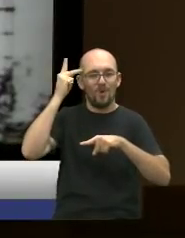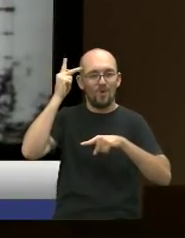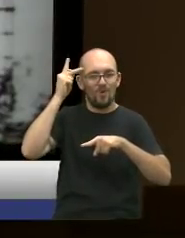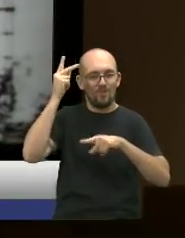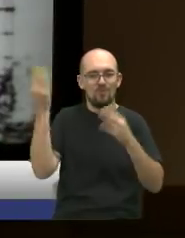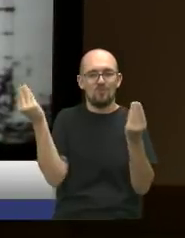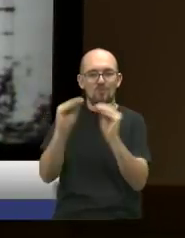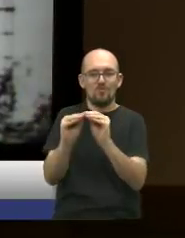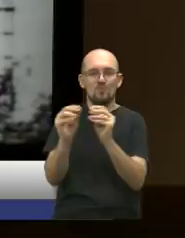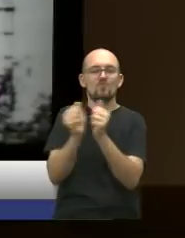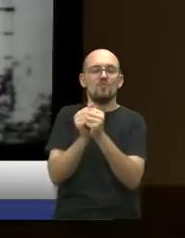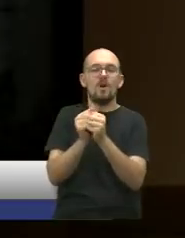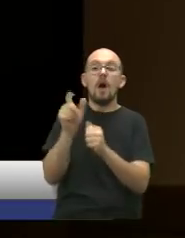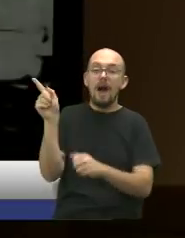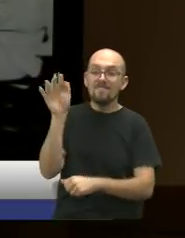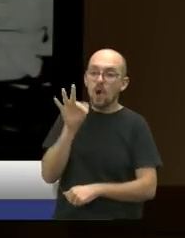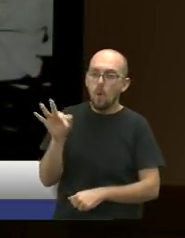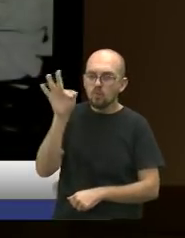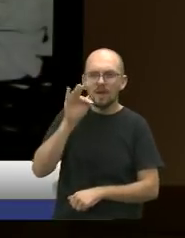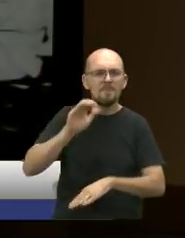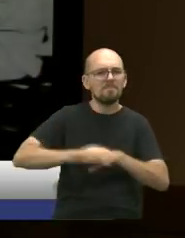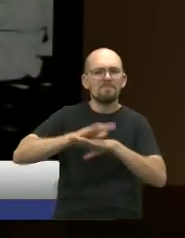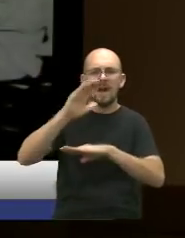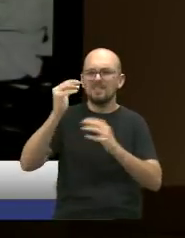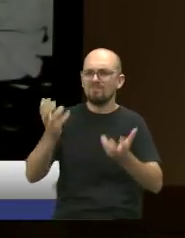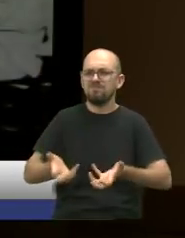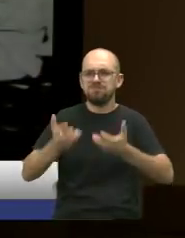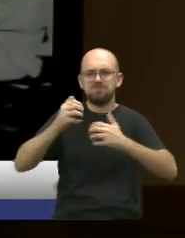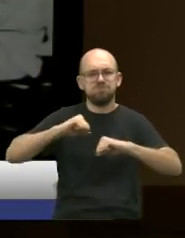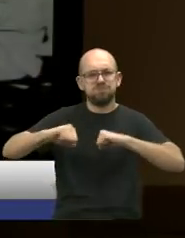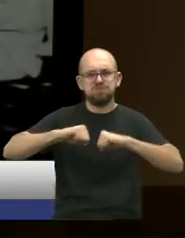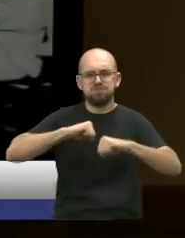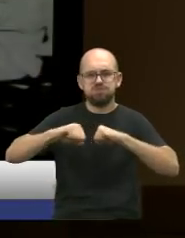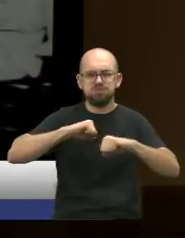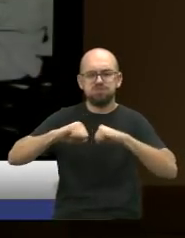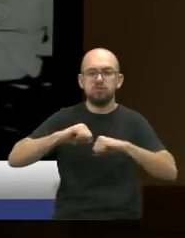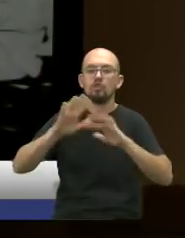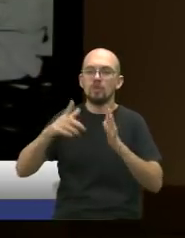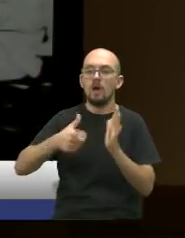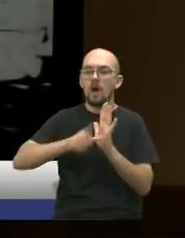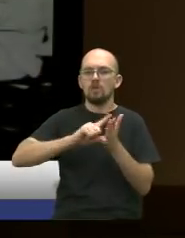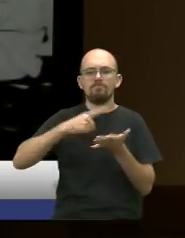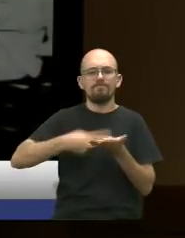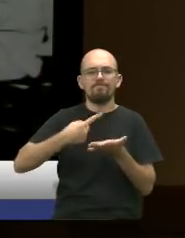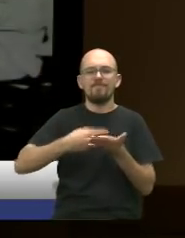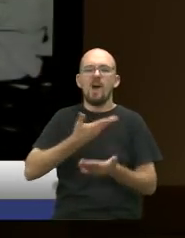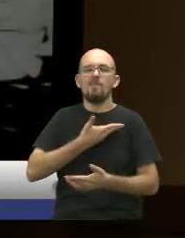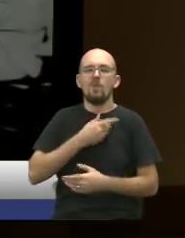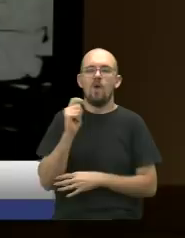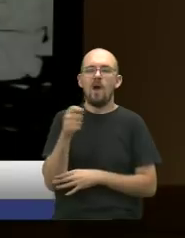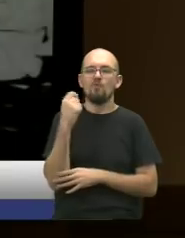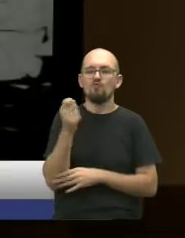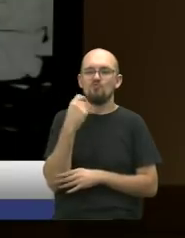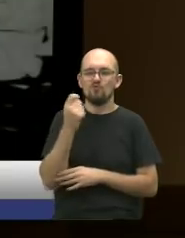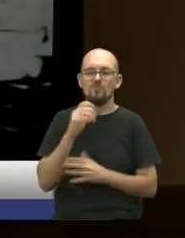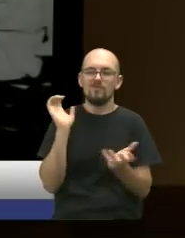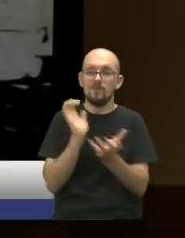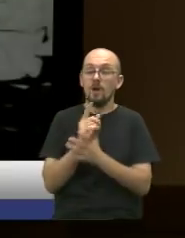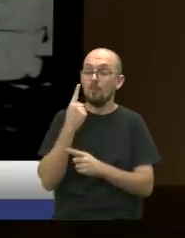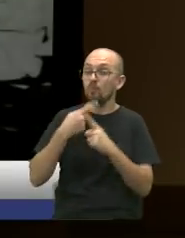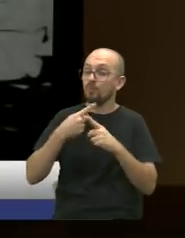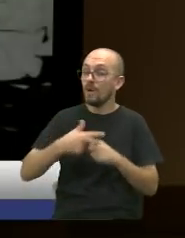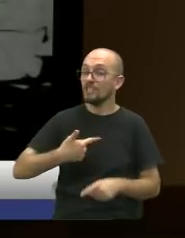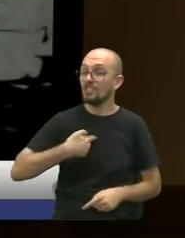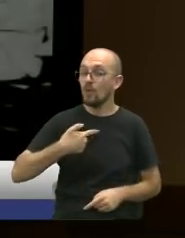Nessa faculdade nós temos os mais entusiasmados. Estava tudo programado para com nossos amigos gaúchos. Getúlio é